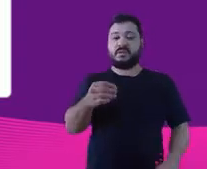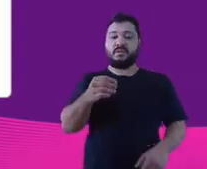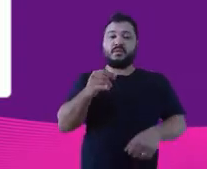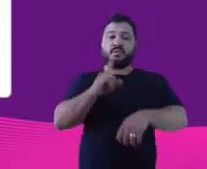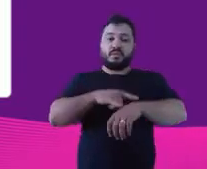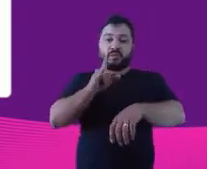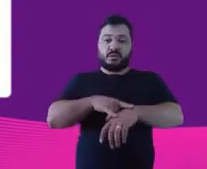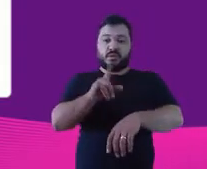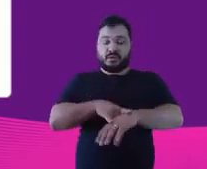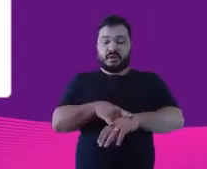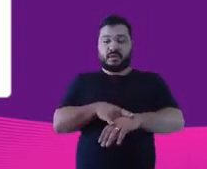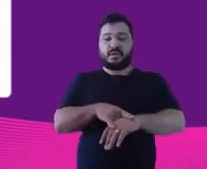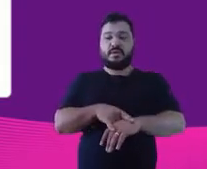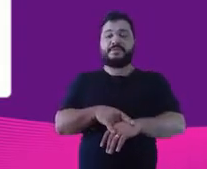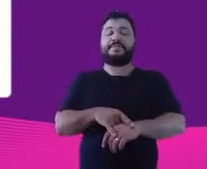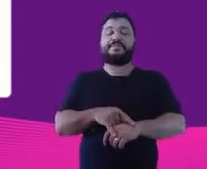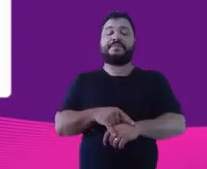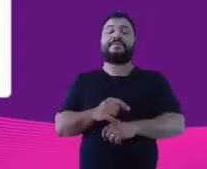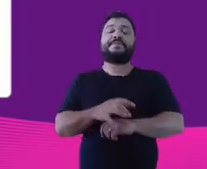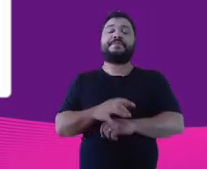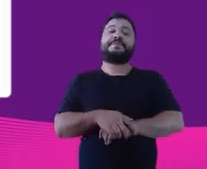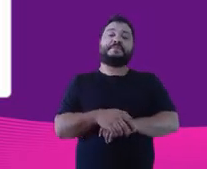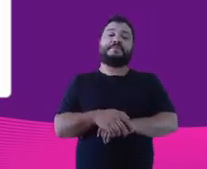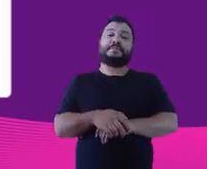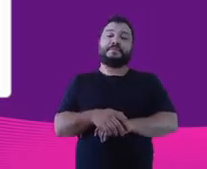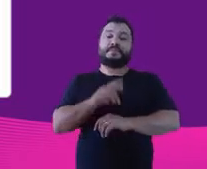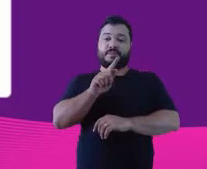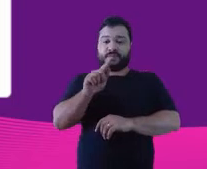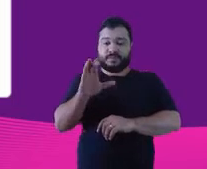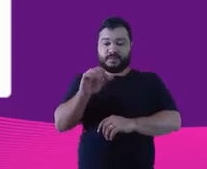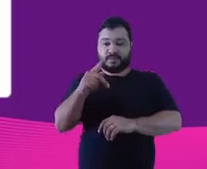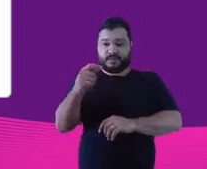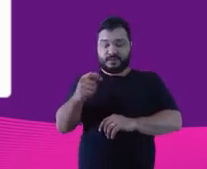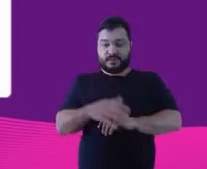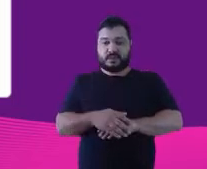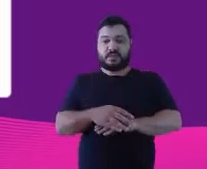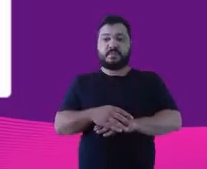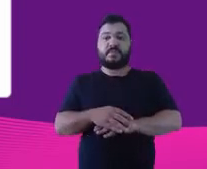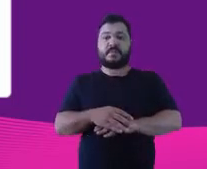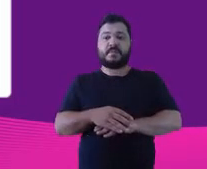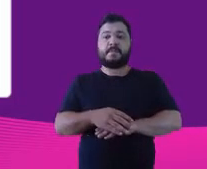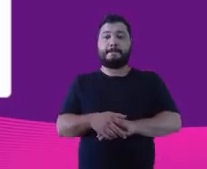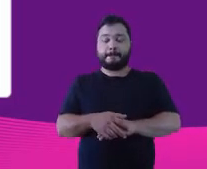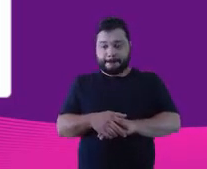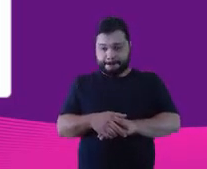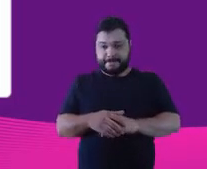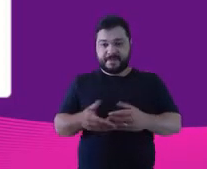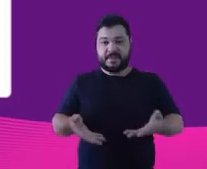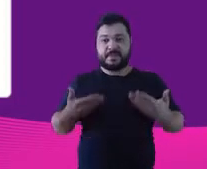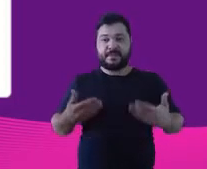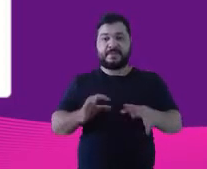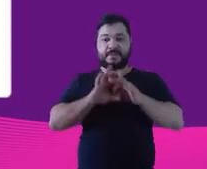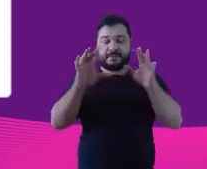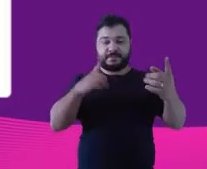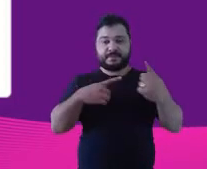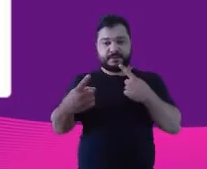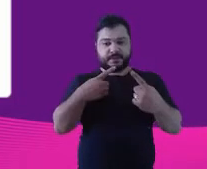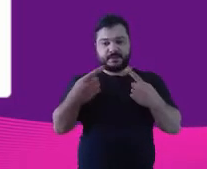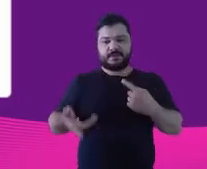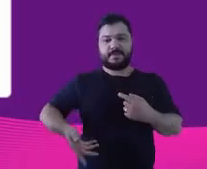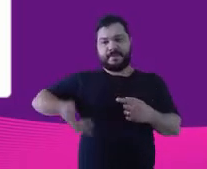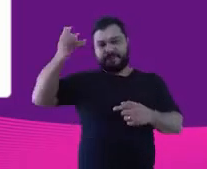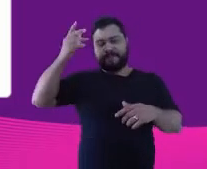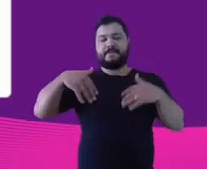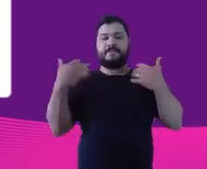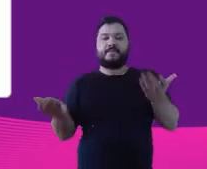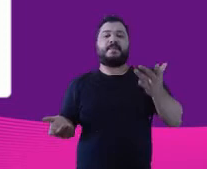sérica, era IgG-kappa, e a cadeia leve livre dele tinha uma relação bem elevada, então ele tinha